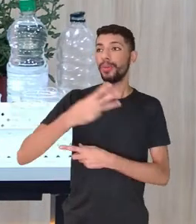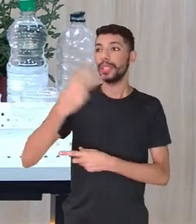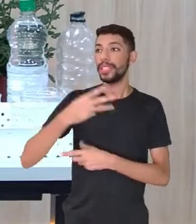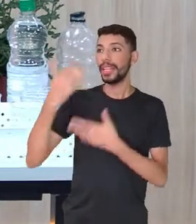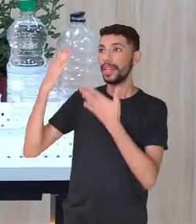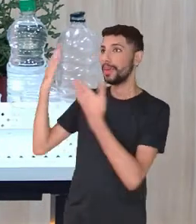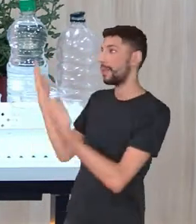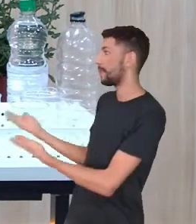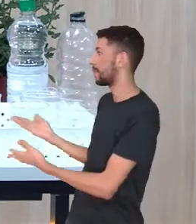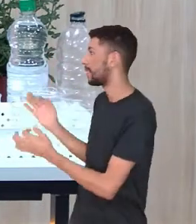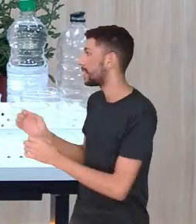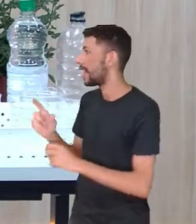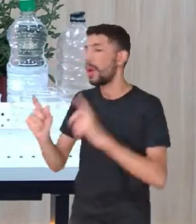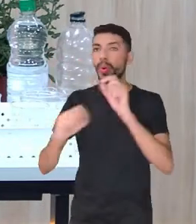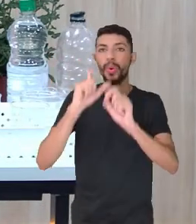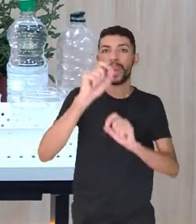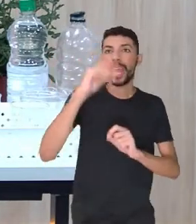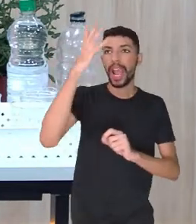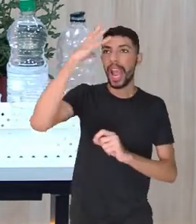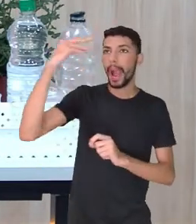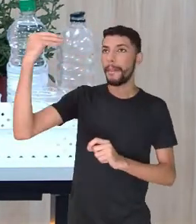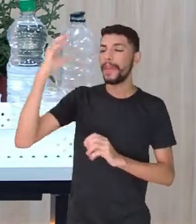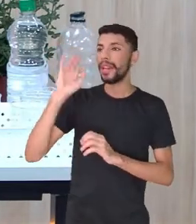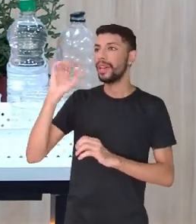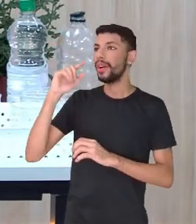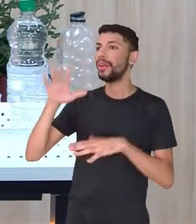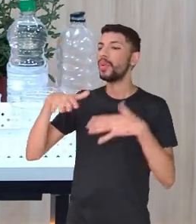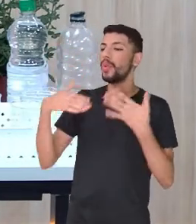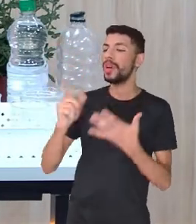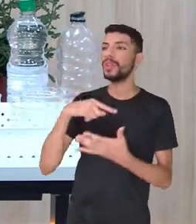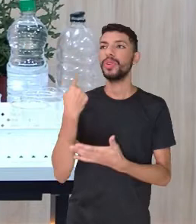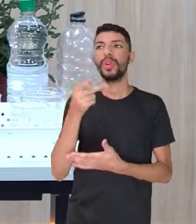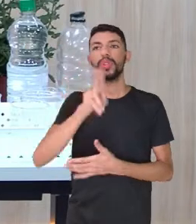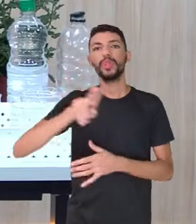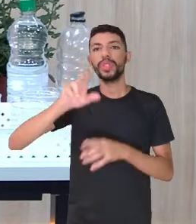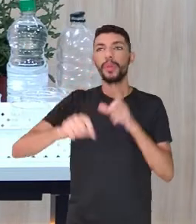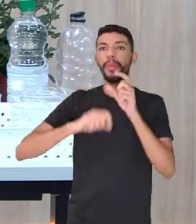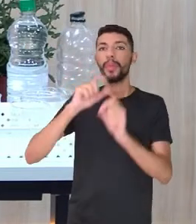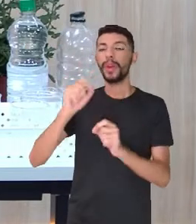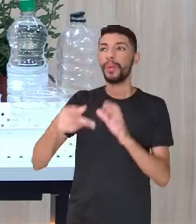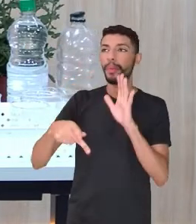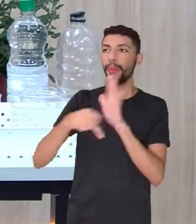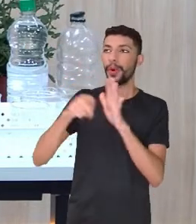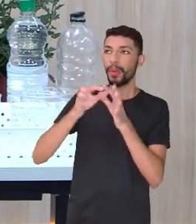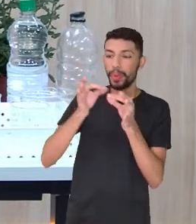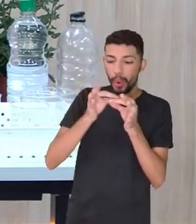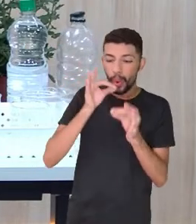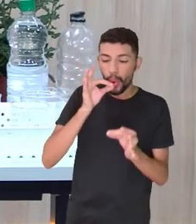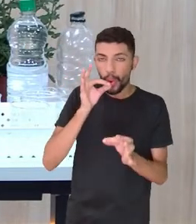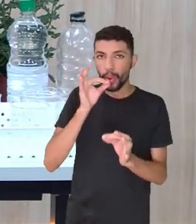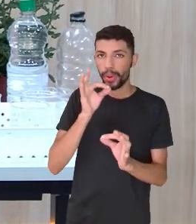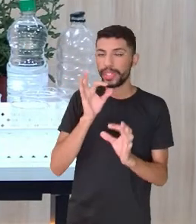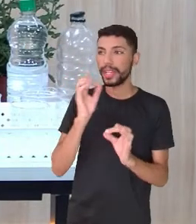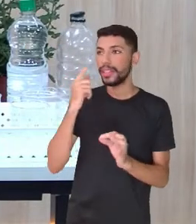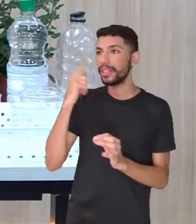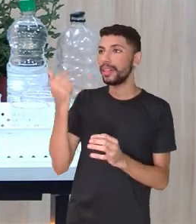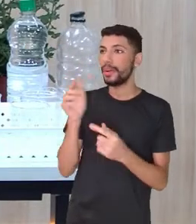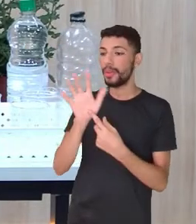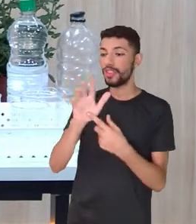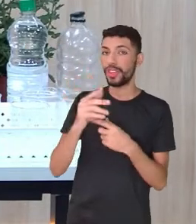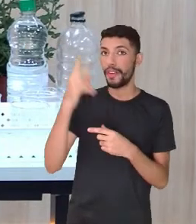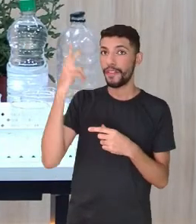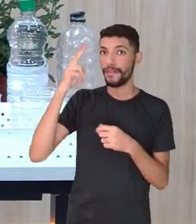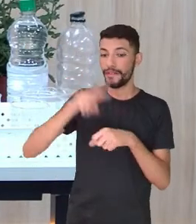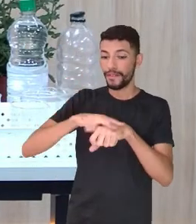aqui. Capilaridade. Quando a gente coloca um canudo, né? E esse eu trouxe verdinho para aparecer aqui, mas